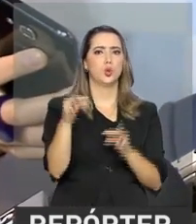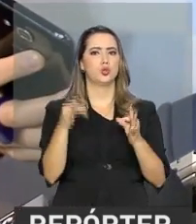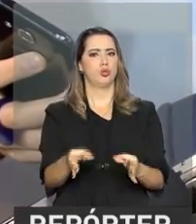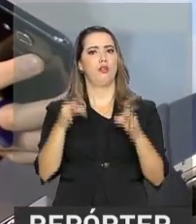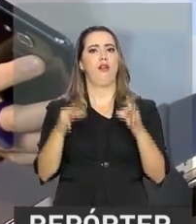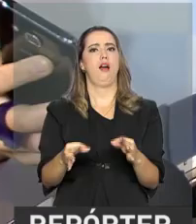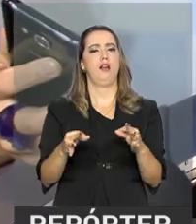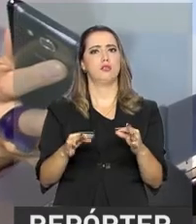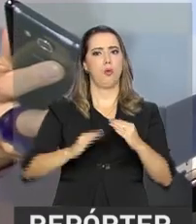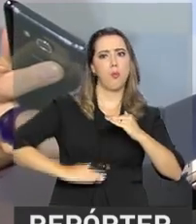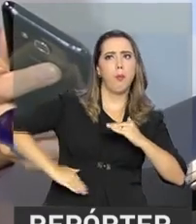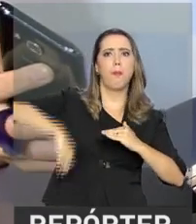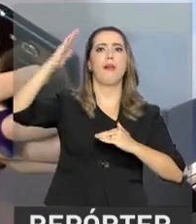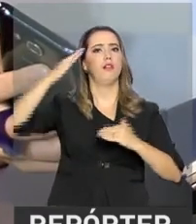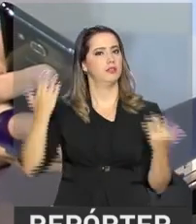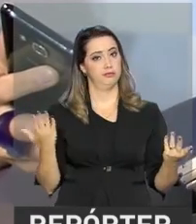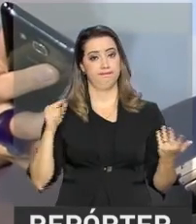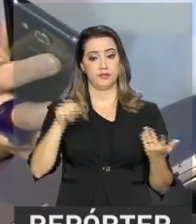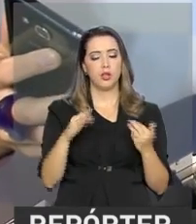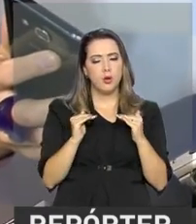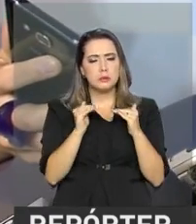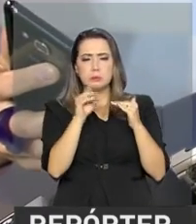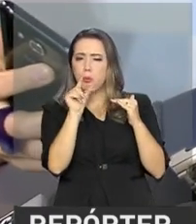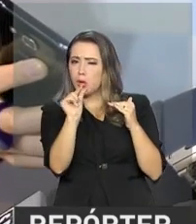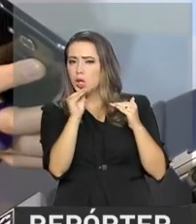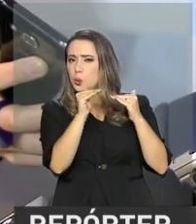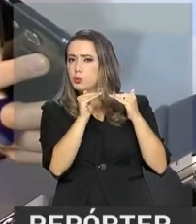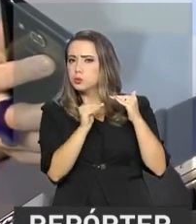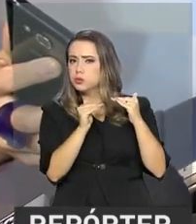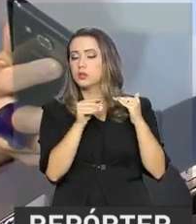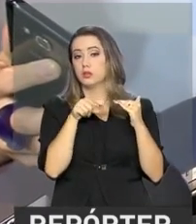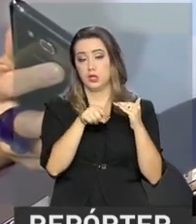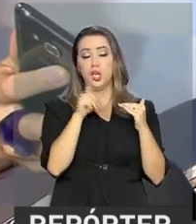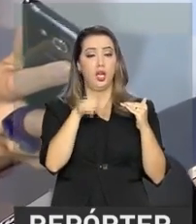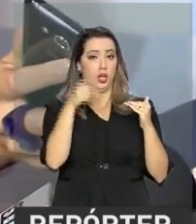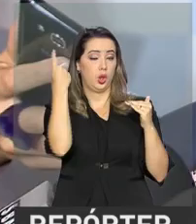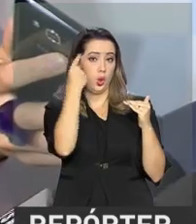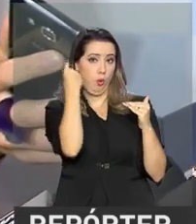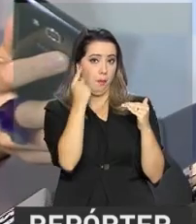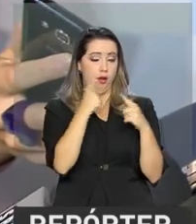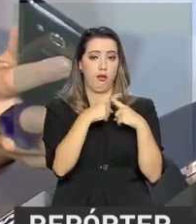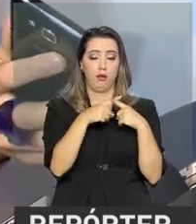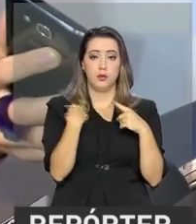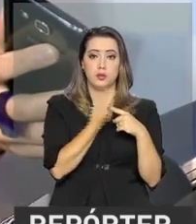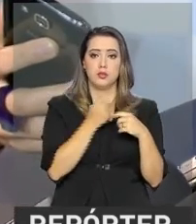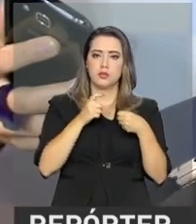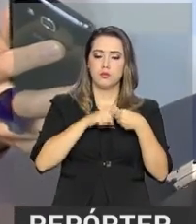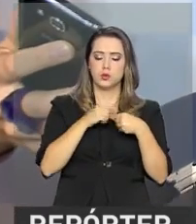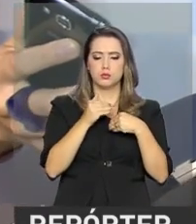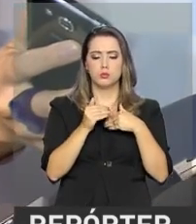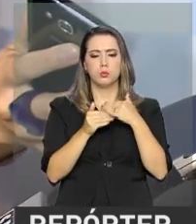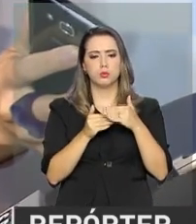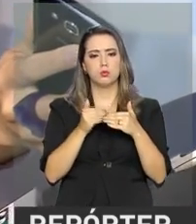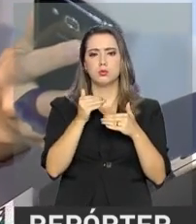estamos numa projeção de uma pequena queda, o que significa dizer que nós estamos começando a recuperar isso,